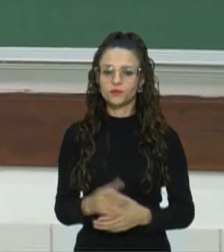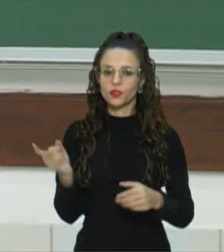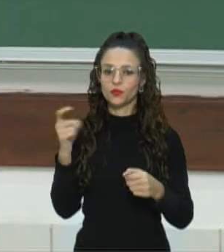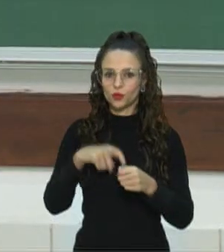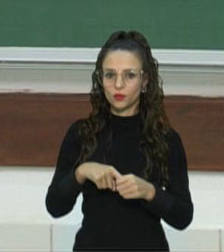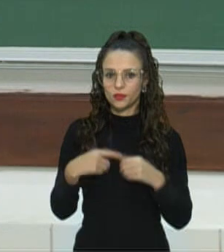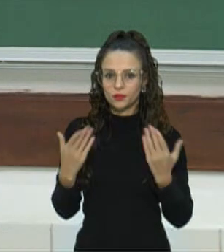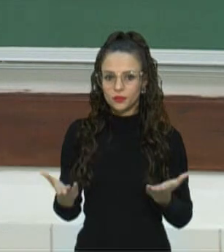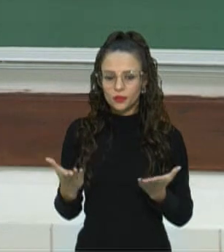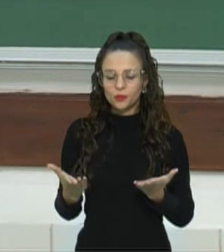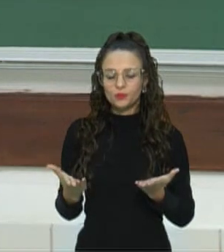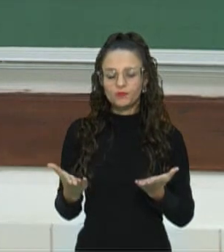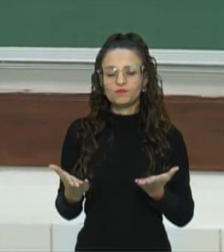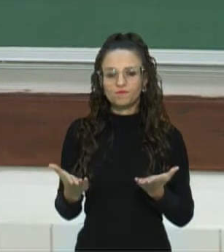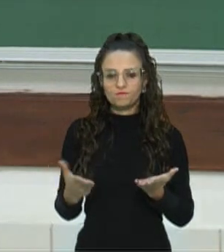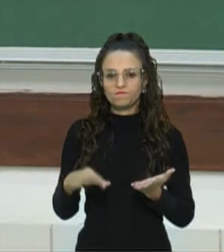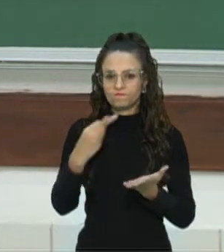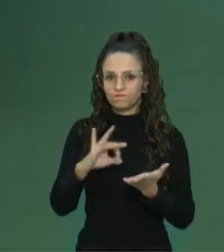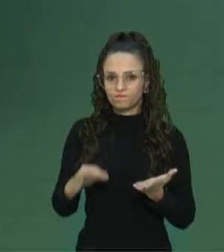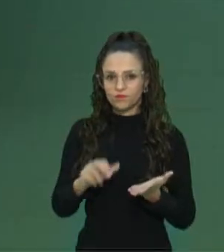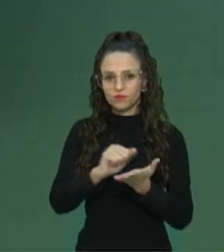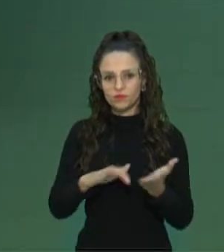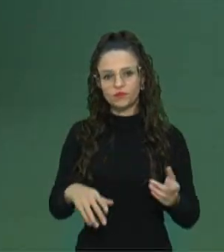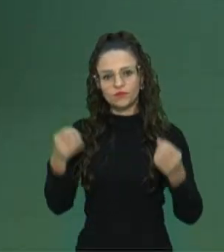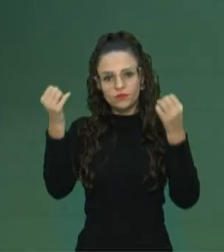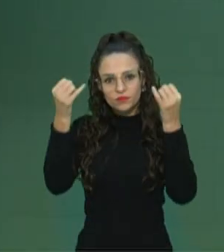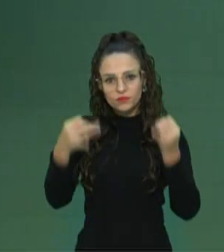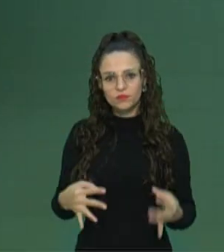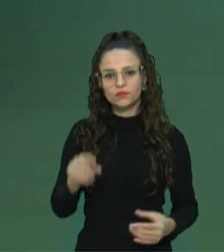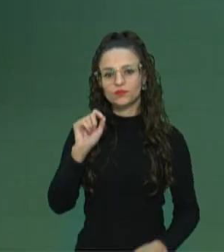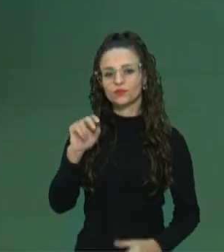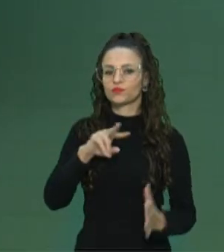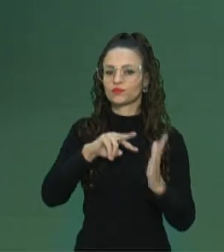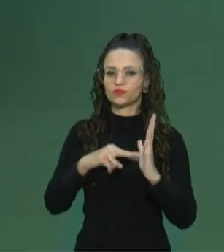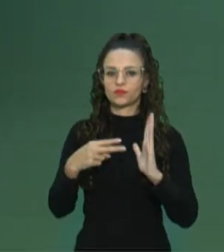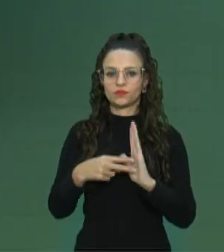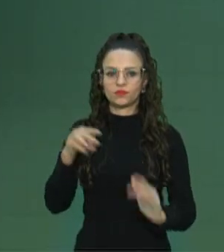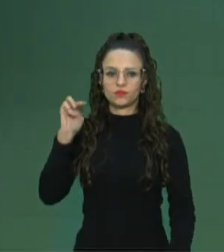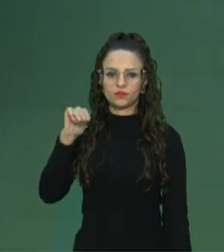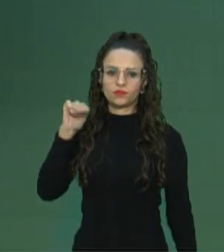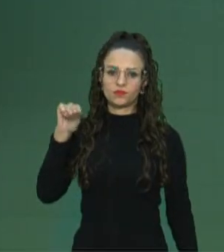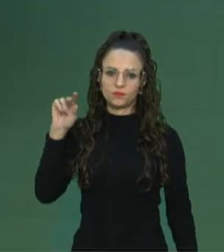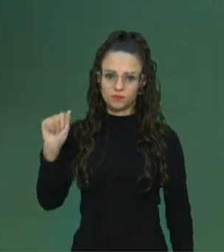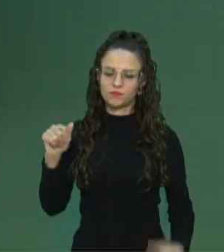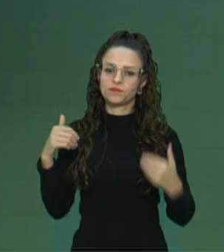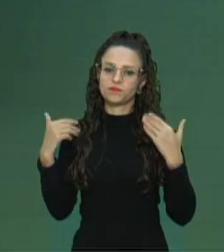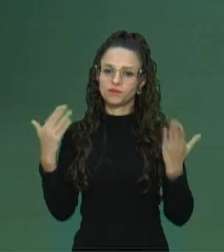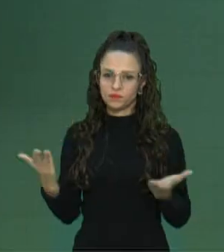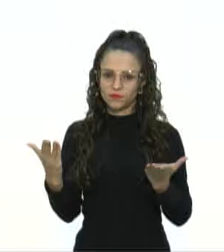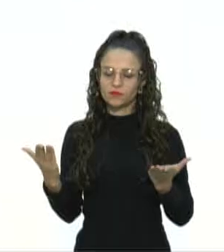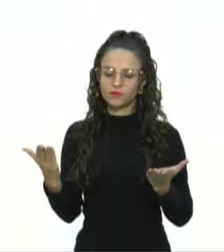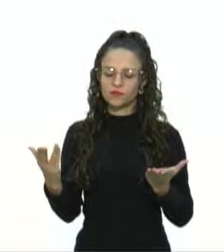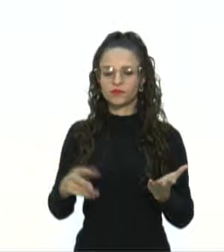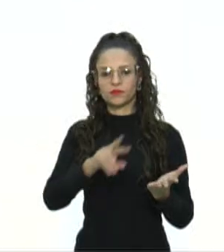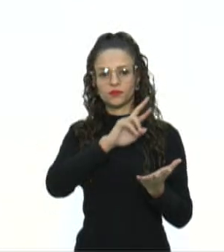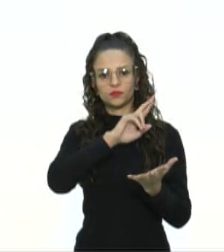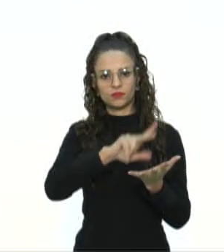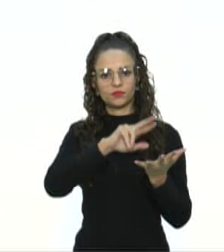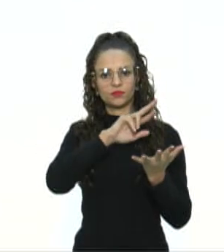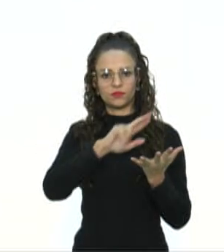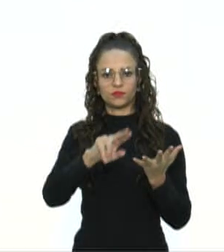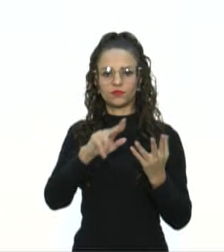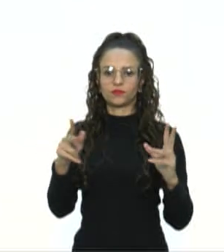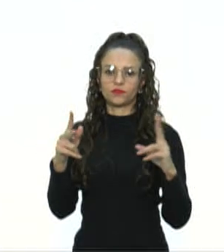Voltando então, pessoal, com a correção da atividade, que era o quê? Definir MMA. Então, como se define MMA? Então, são artes marciais